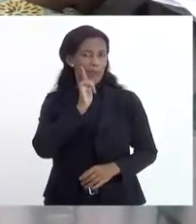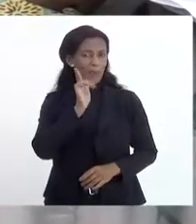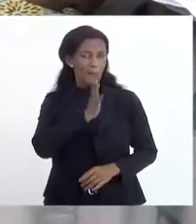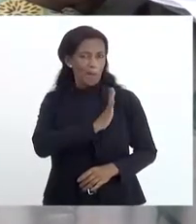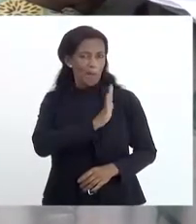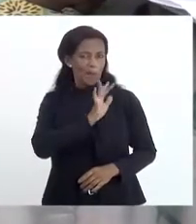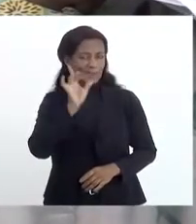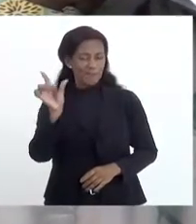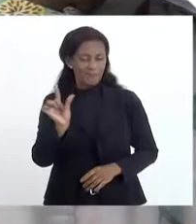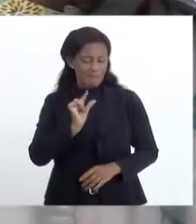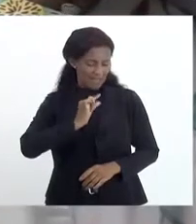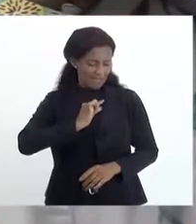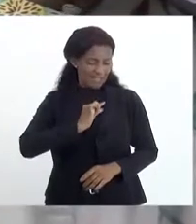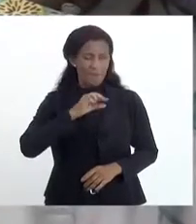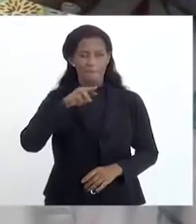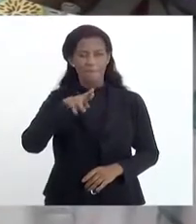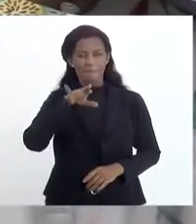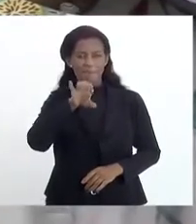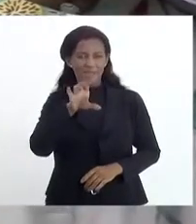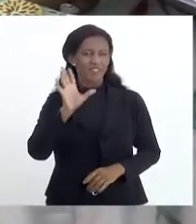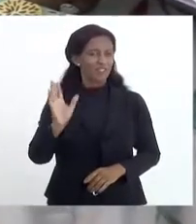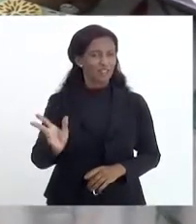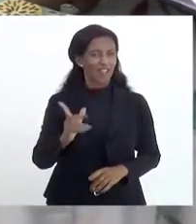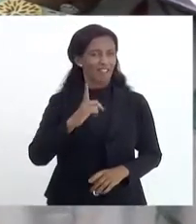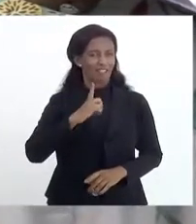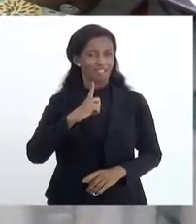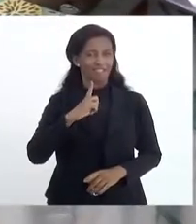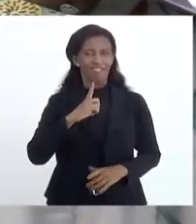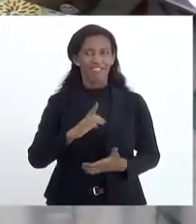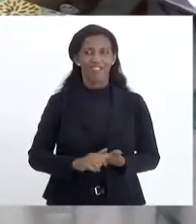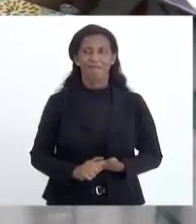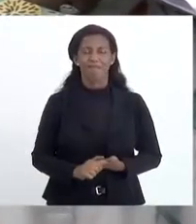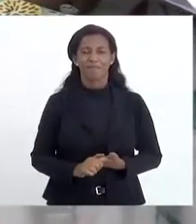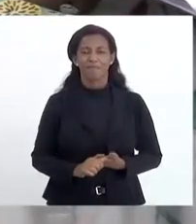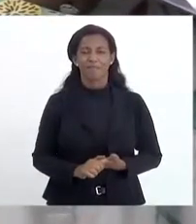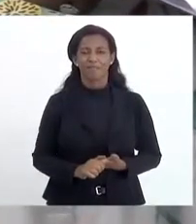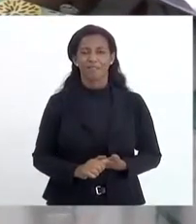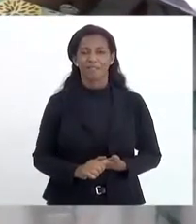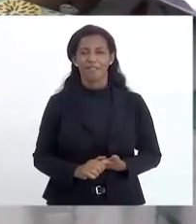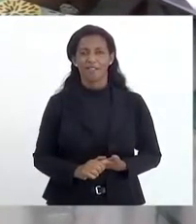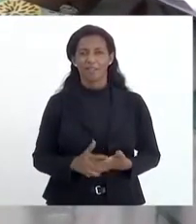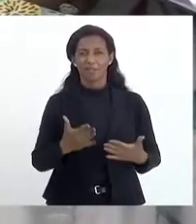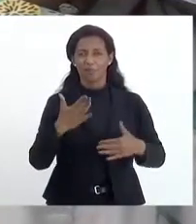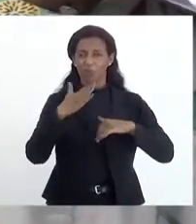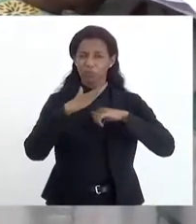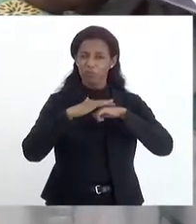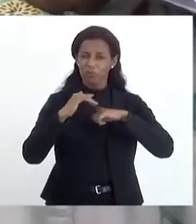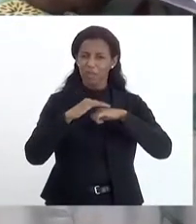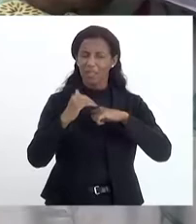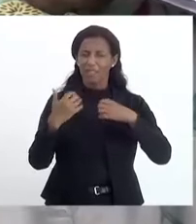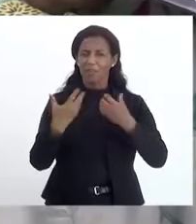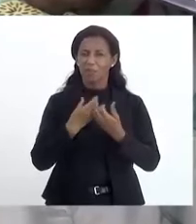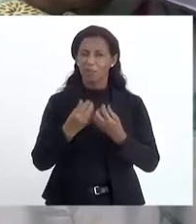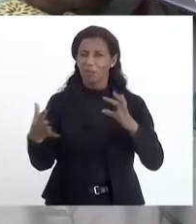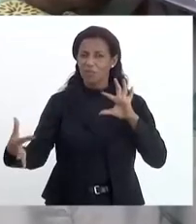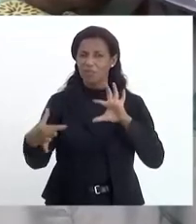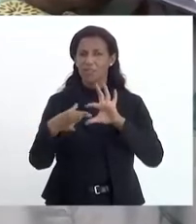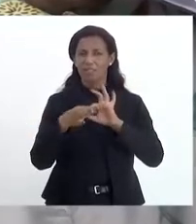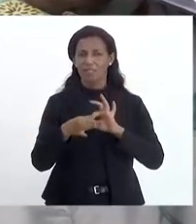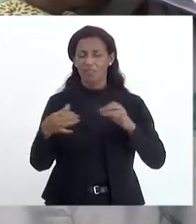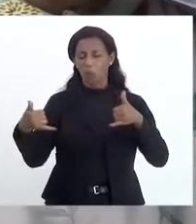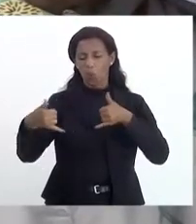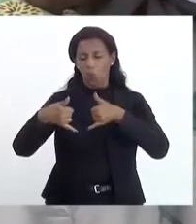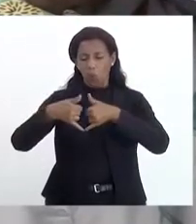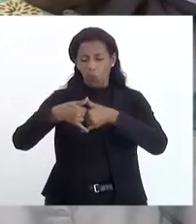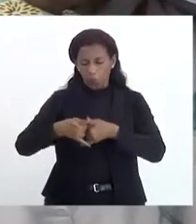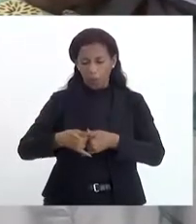coração do deputado Mink, que teve uma imensa consideração me fazendo essa ligação para expor